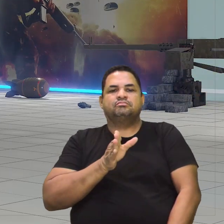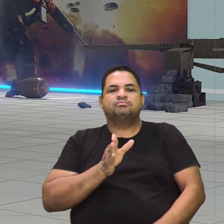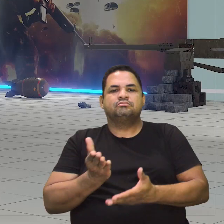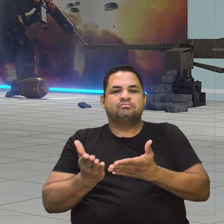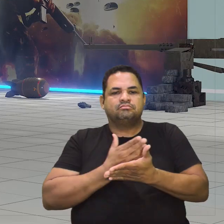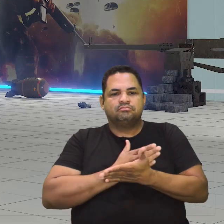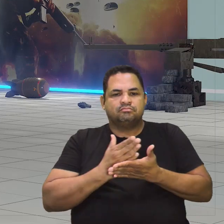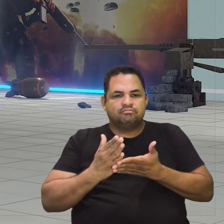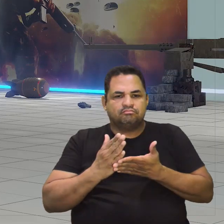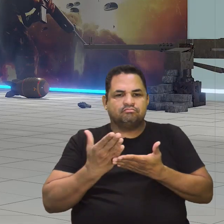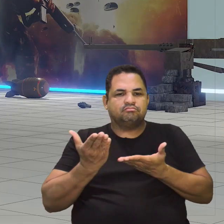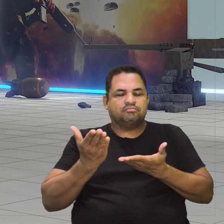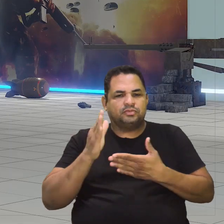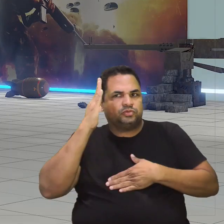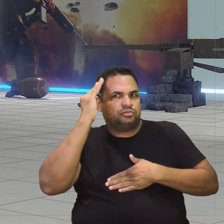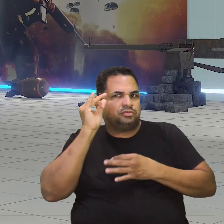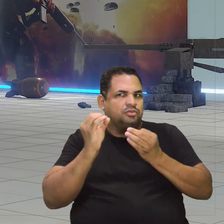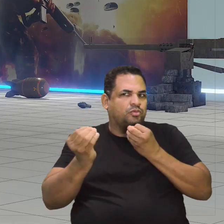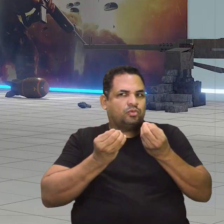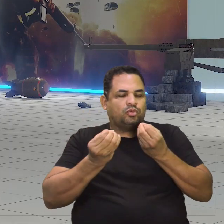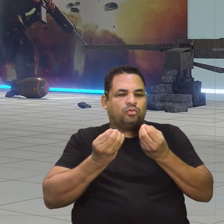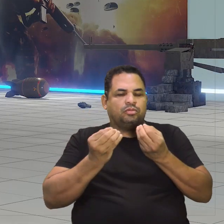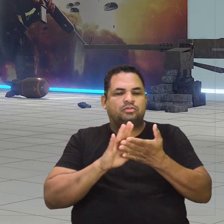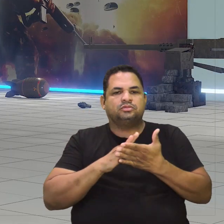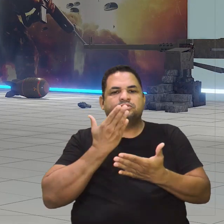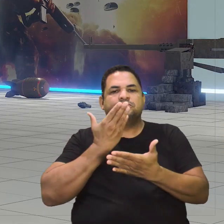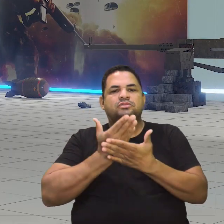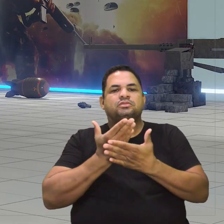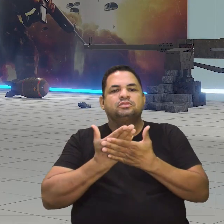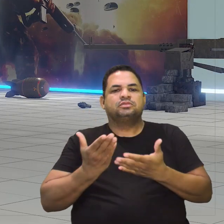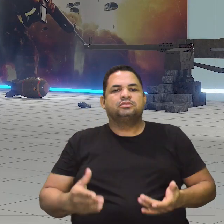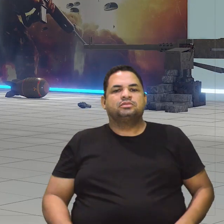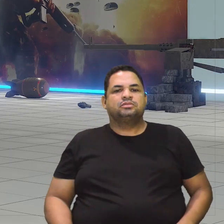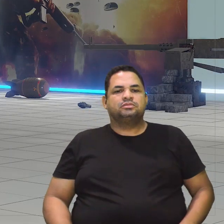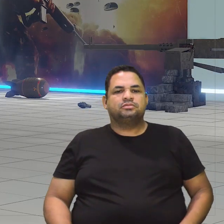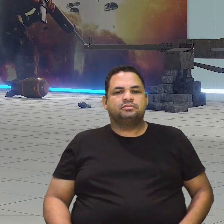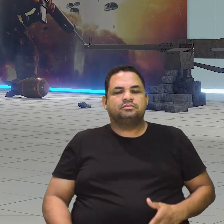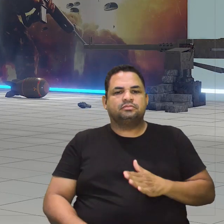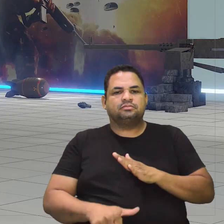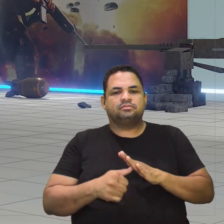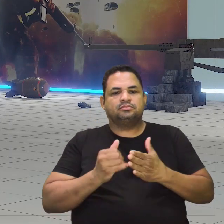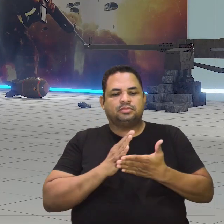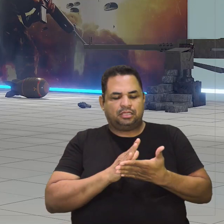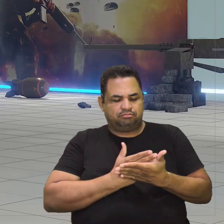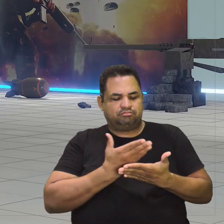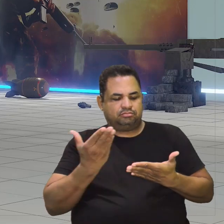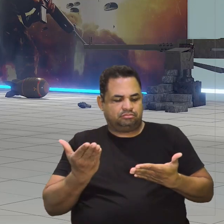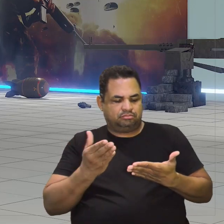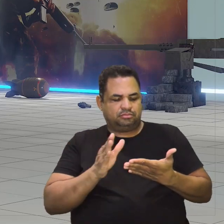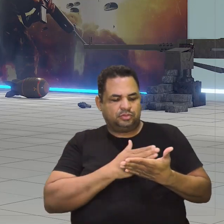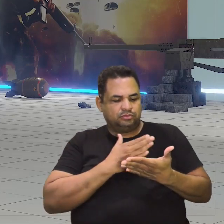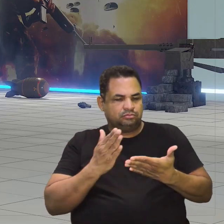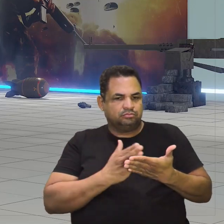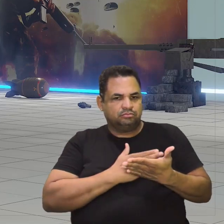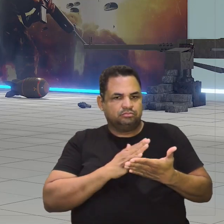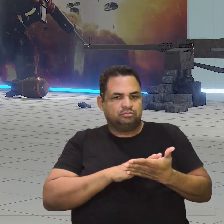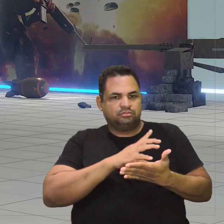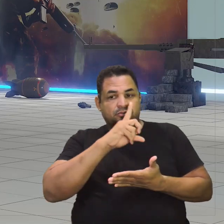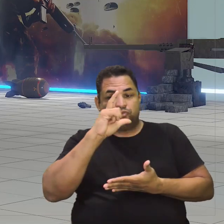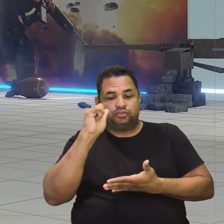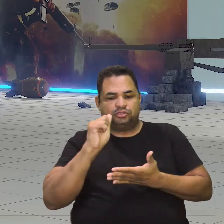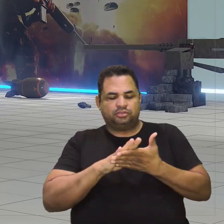pegar o ritmo das nossas aulas. Primeira coisa que você tem que fazer é abrir o caderno, colocar a data da aula de